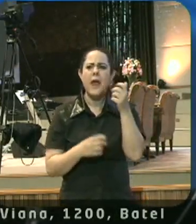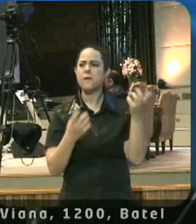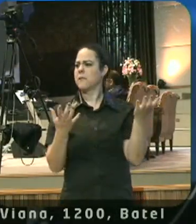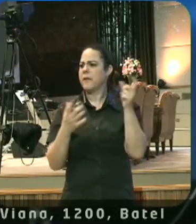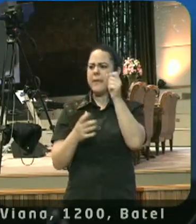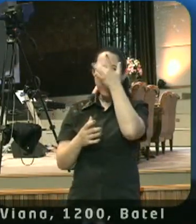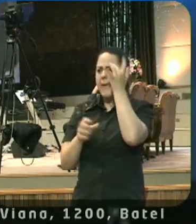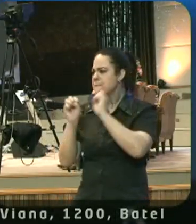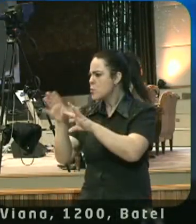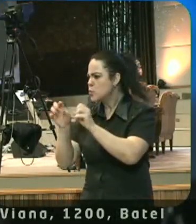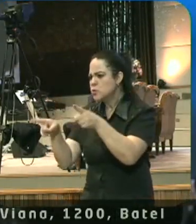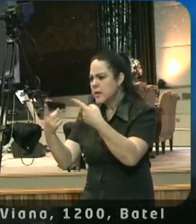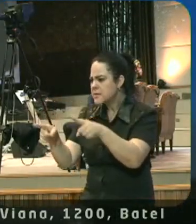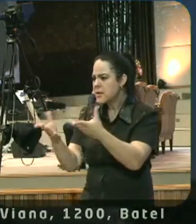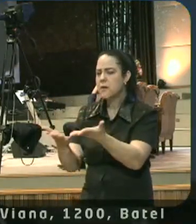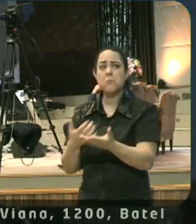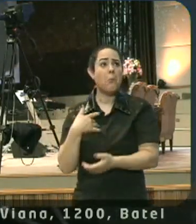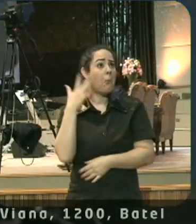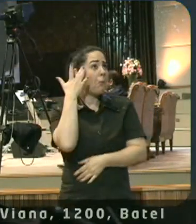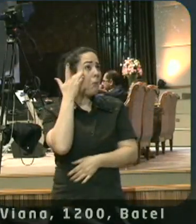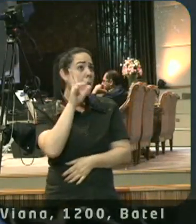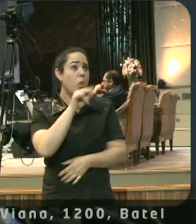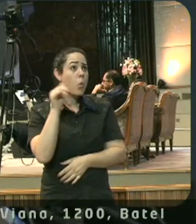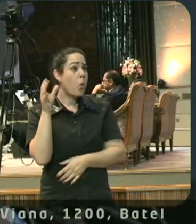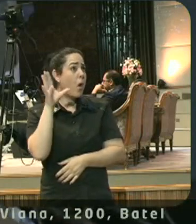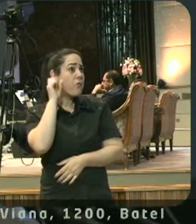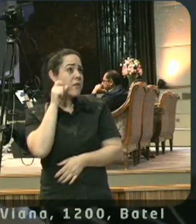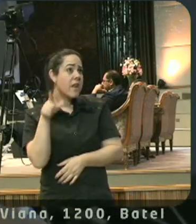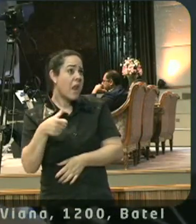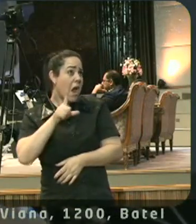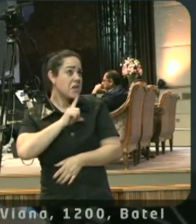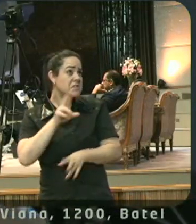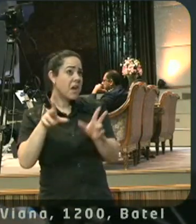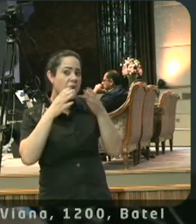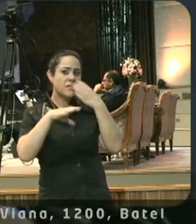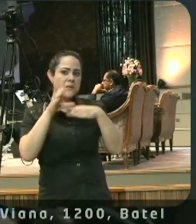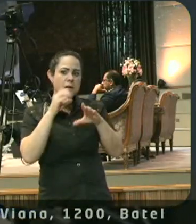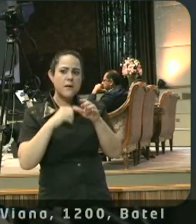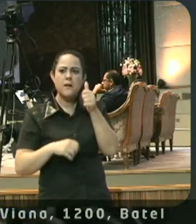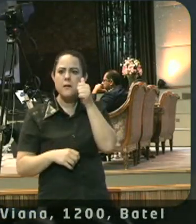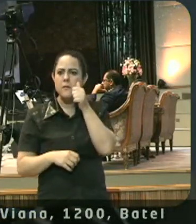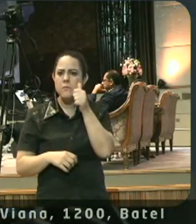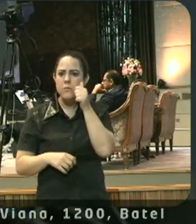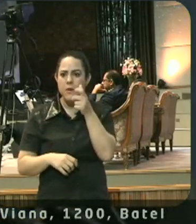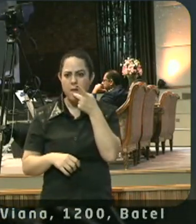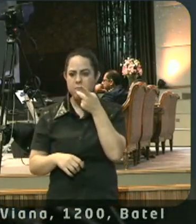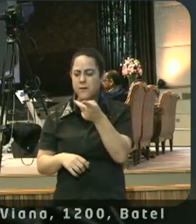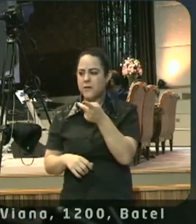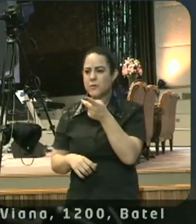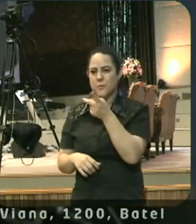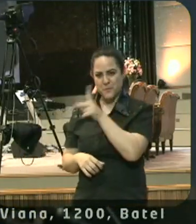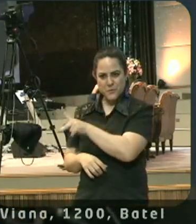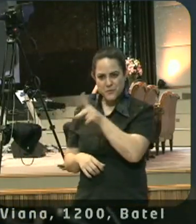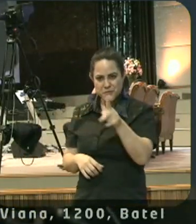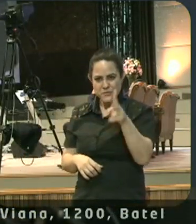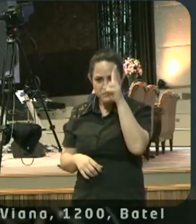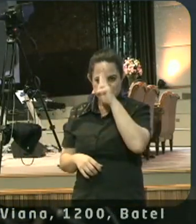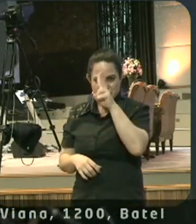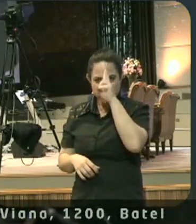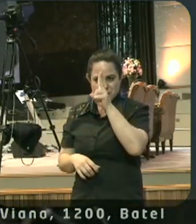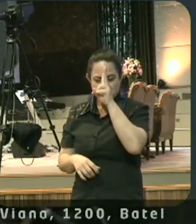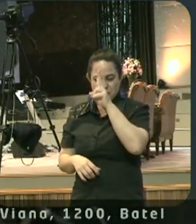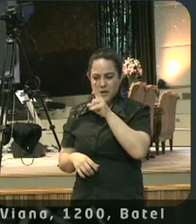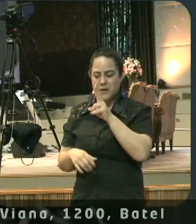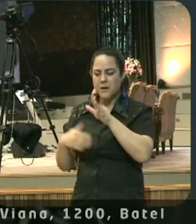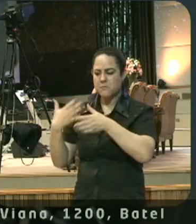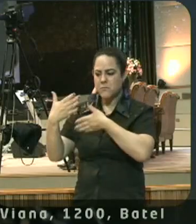ele? Eu não sei, eu nunca ouvi ele cantar. E aí essa mulher começa a contar a história dela. E